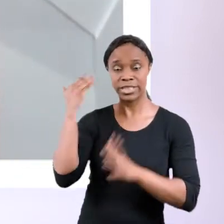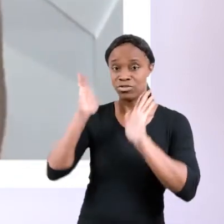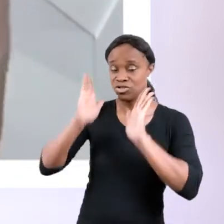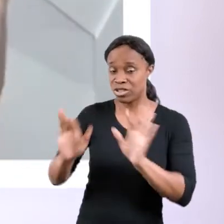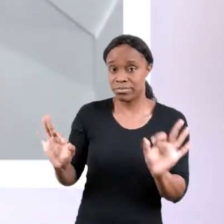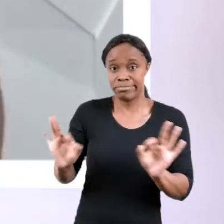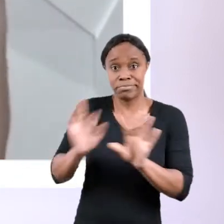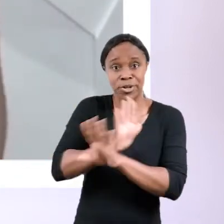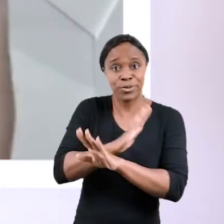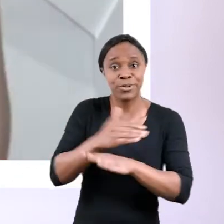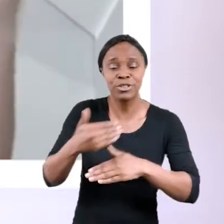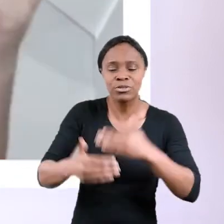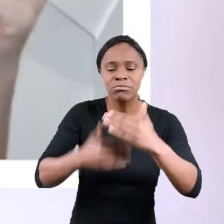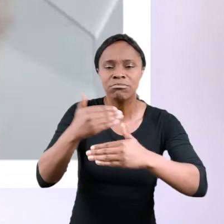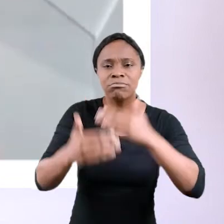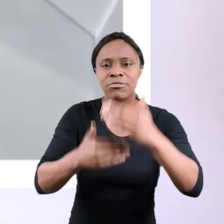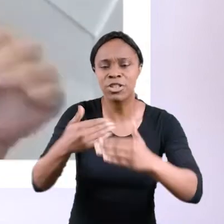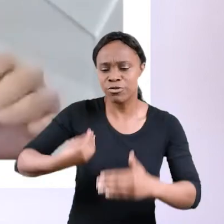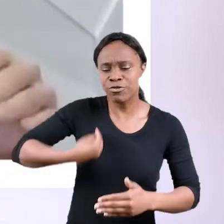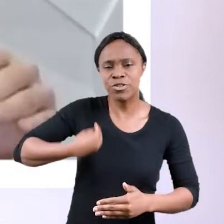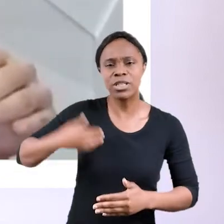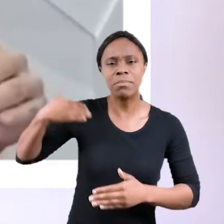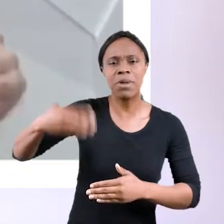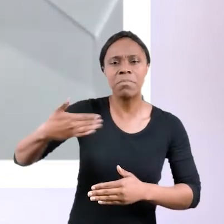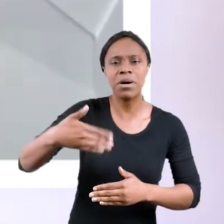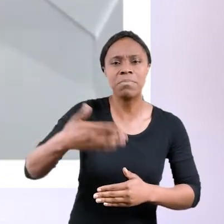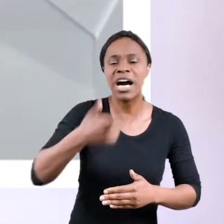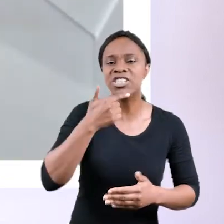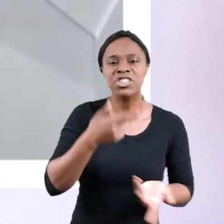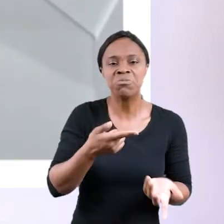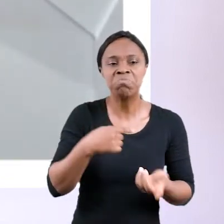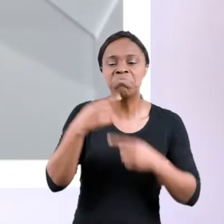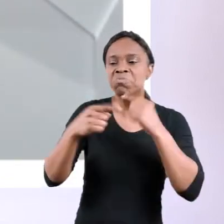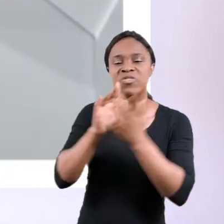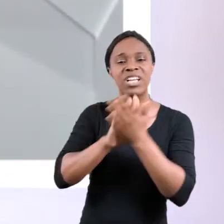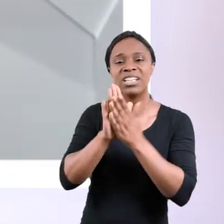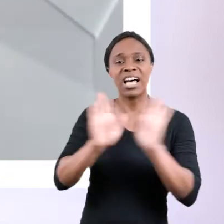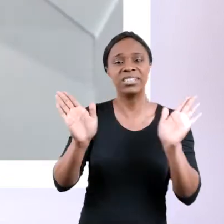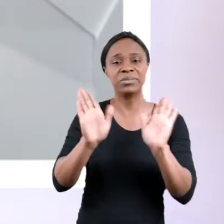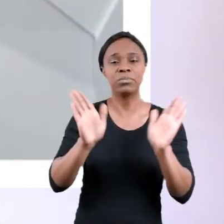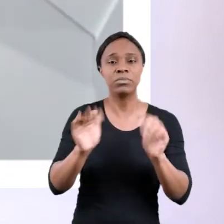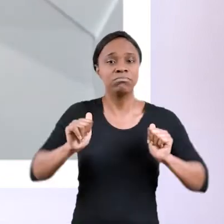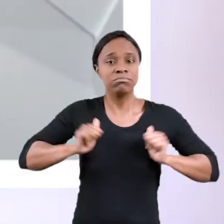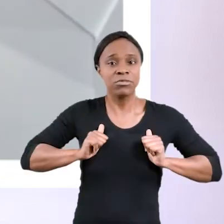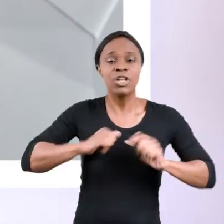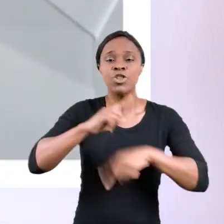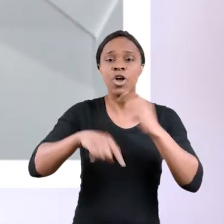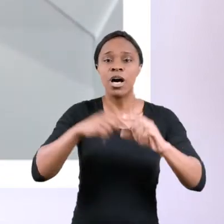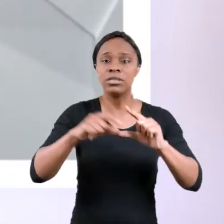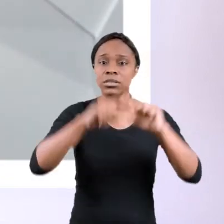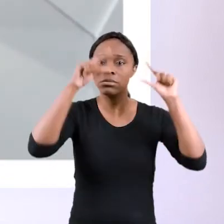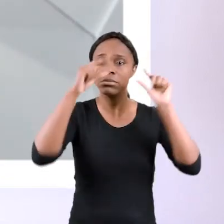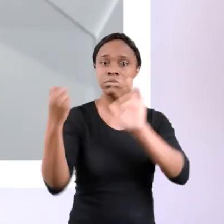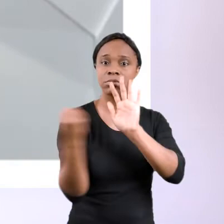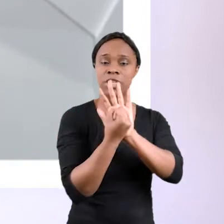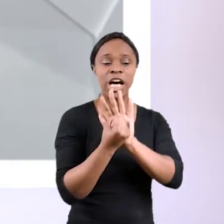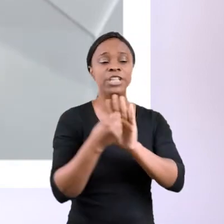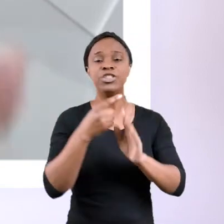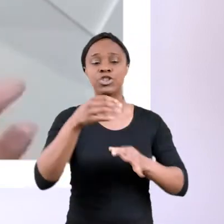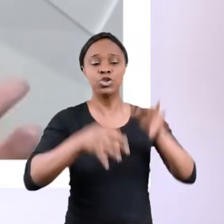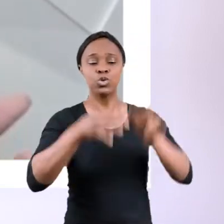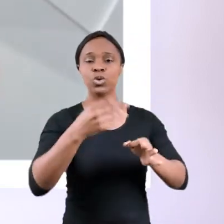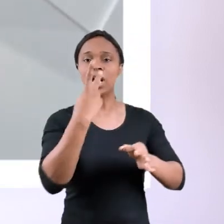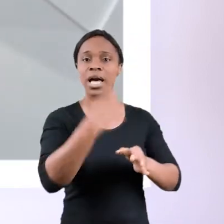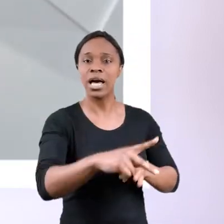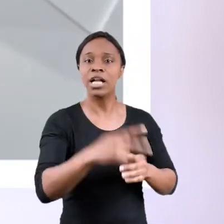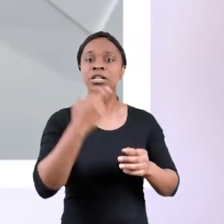e consideramos ao longo da nossa vida sem questionar. A partir desses estereótipos, nós julgamos pessoas a partir do seu gênero, da